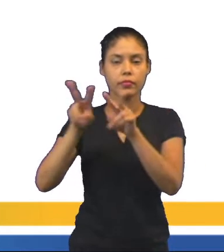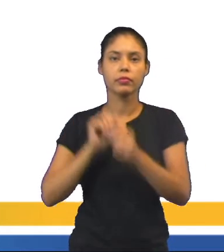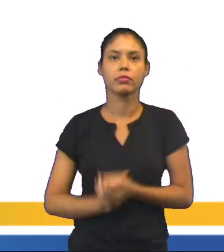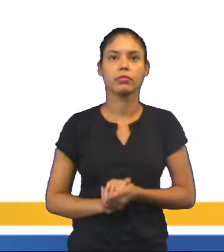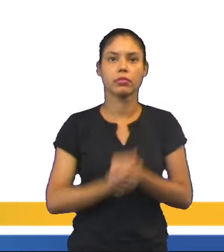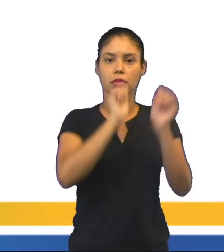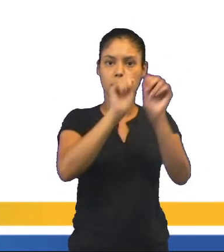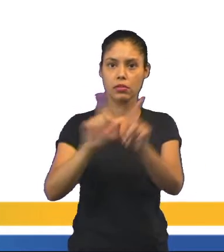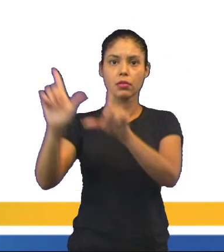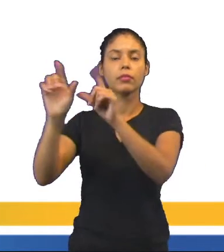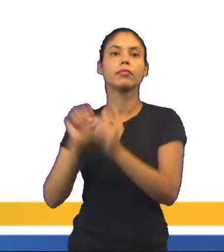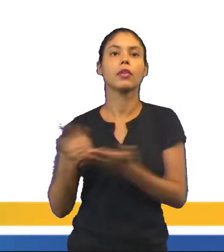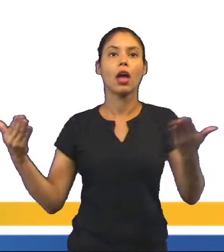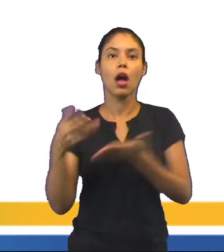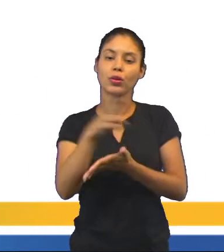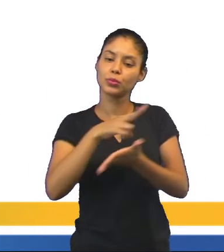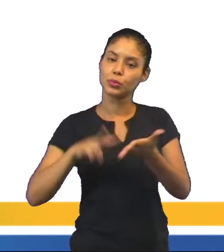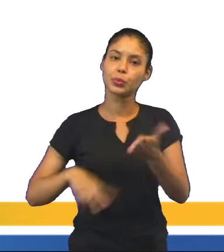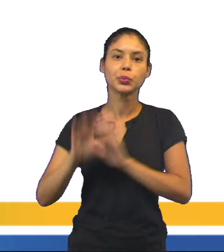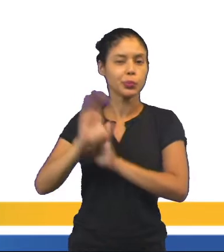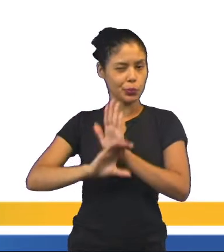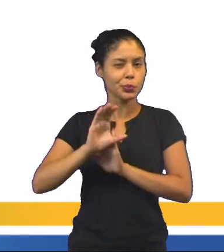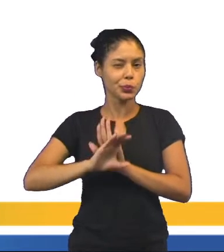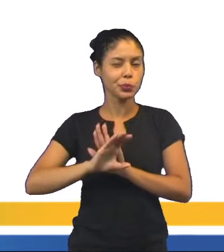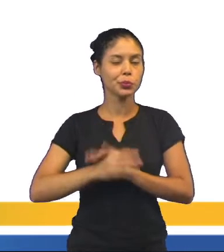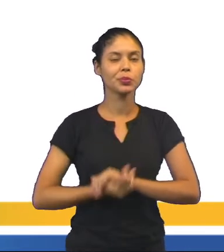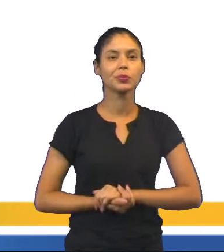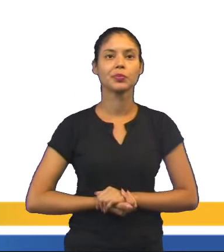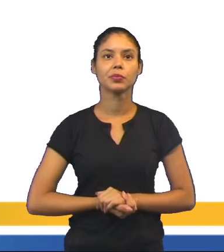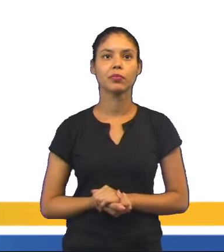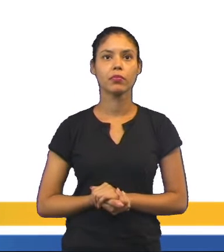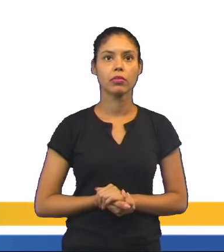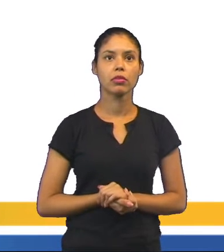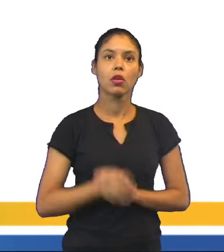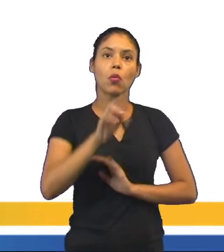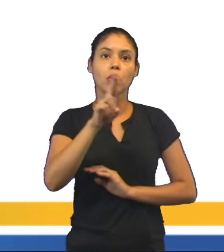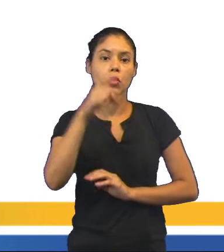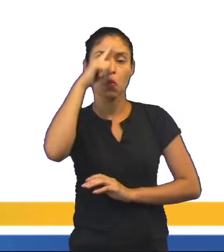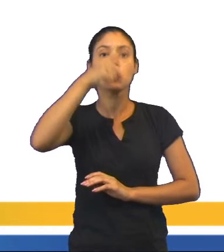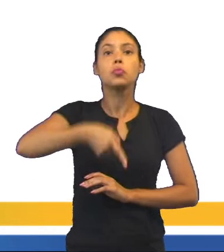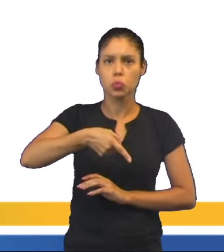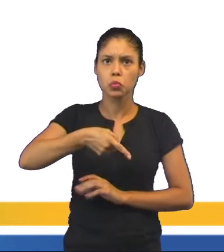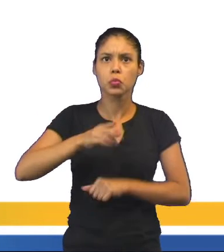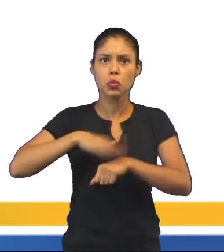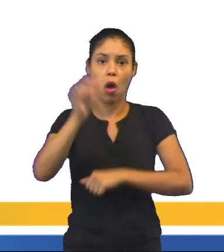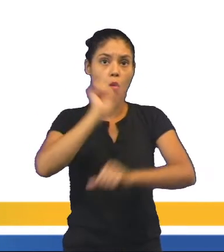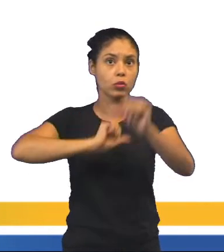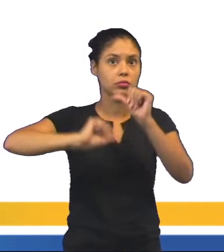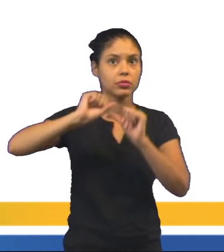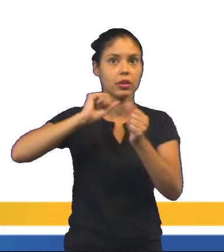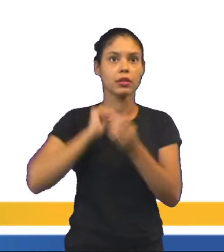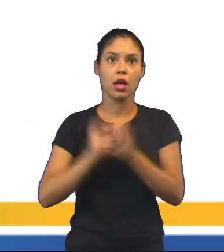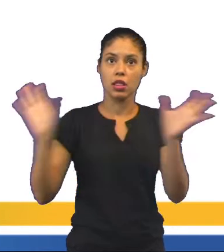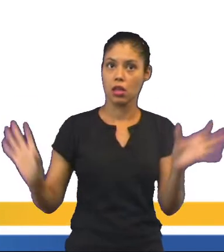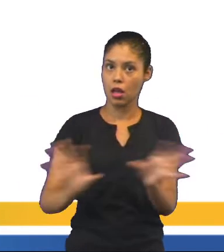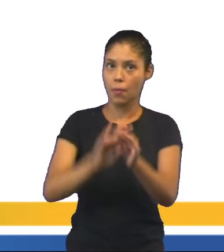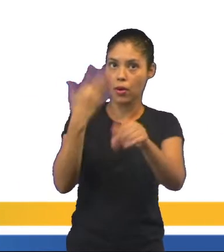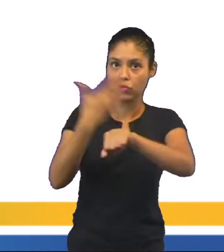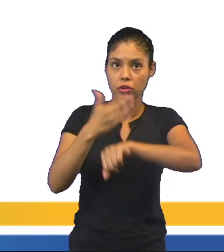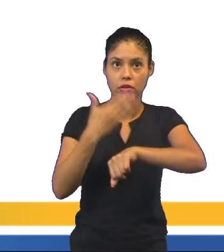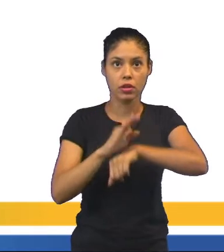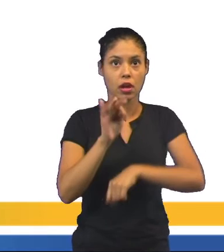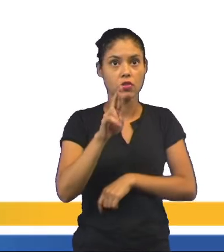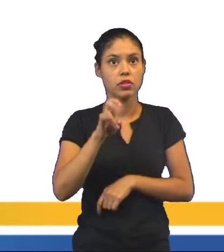e acompanhar agora a leitura do conceito? O autoritarismo, ao contrário, está ligado